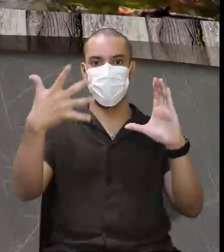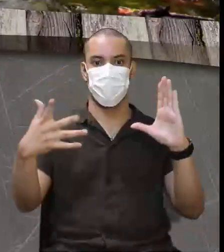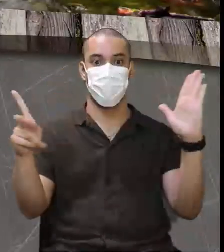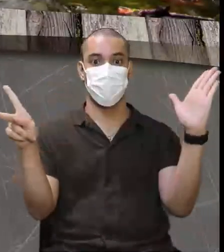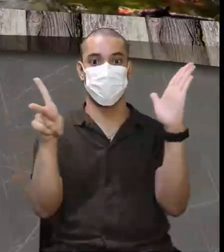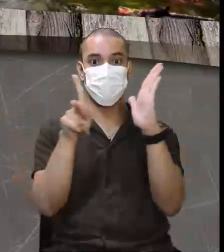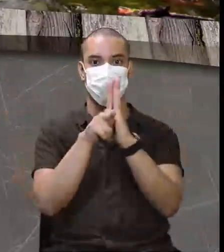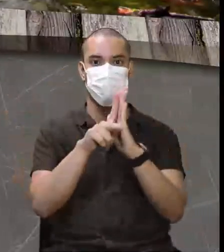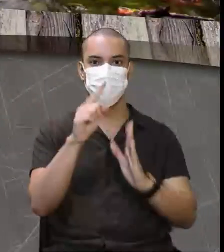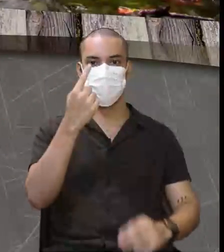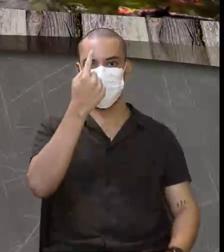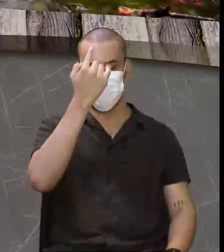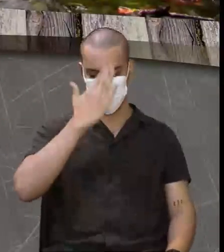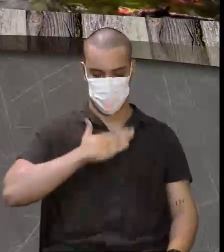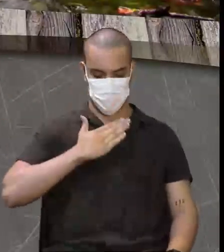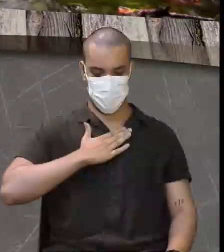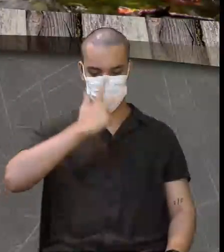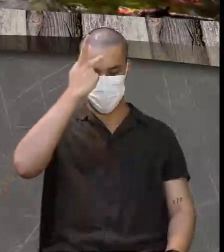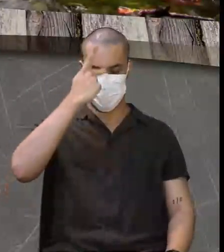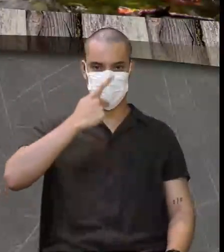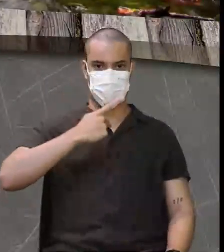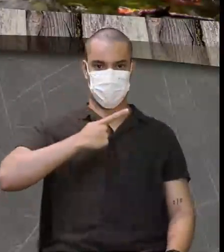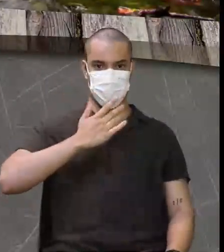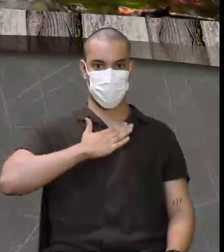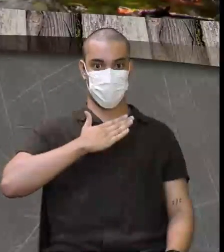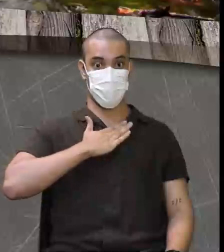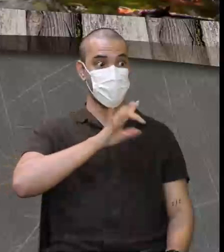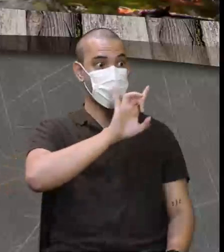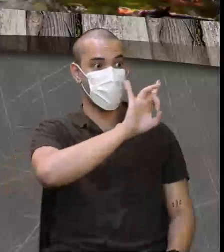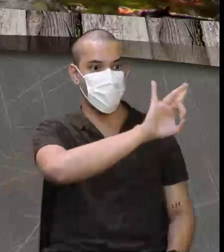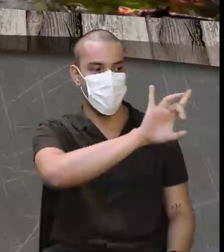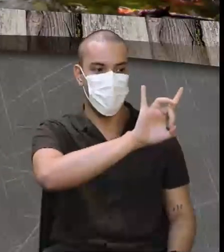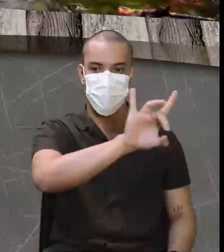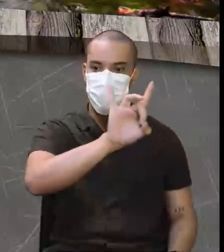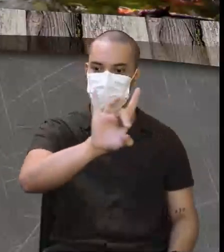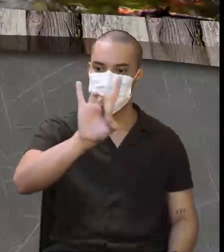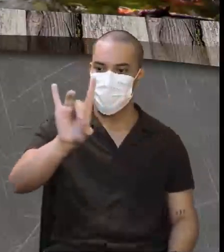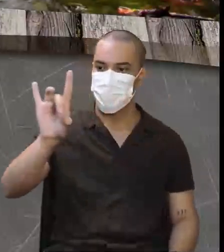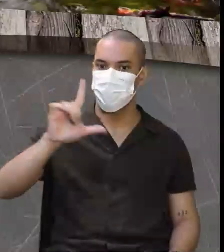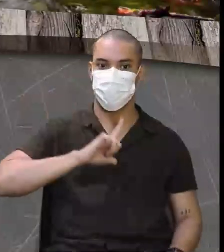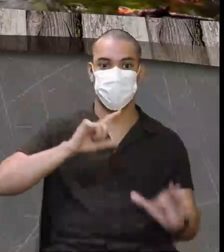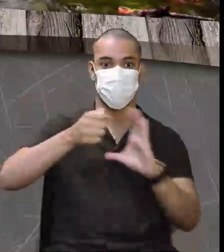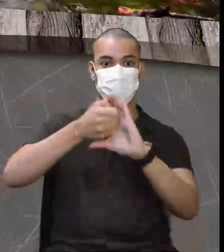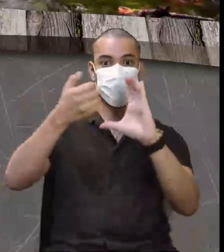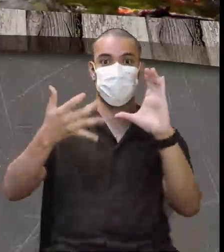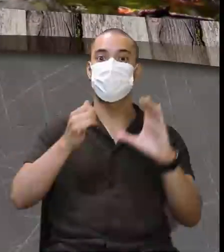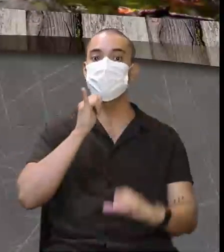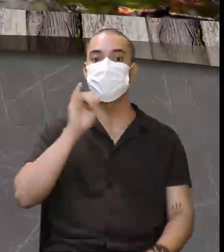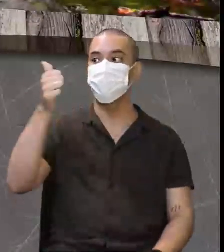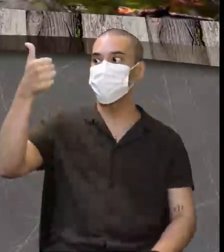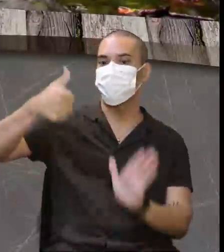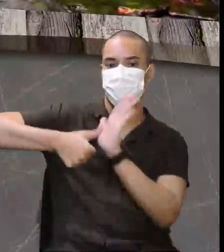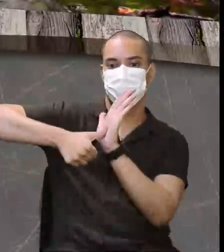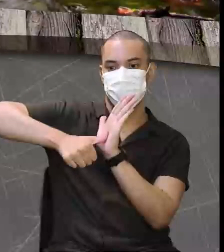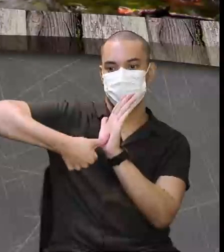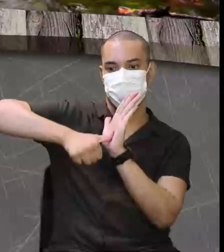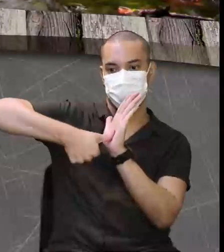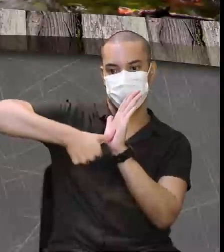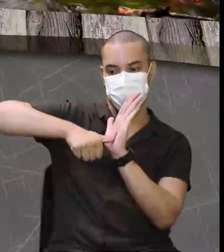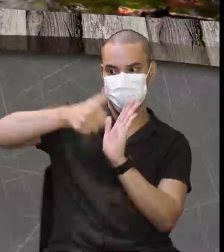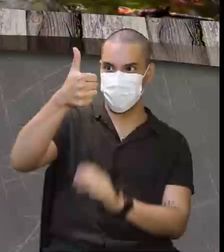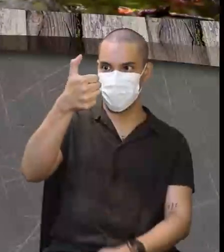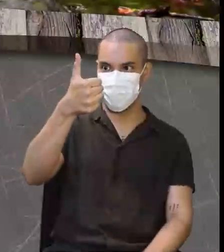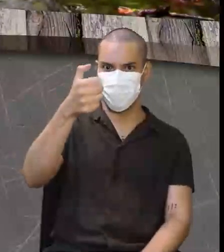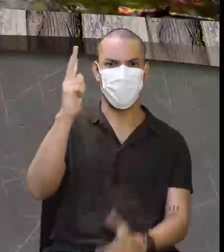específica não, individual. Cada ser vivo tem a sua característica. As impressões digitais, nenhuma é igual à outra.